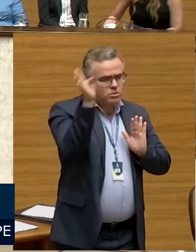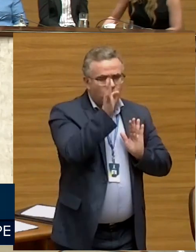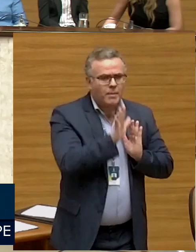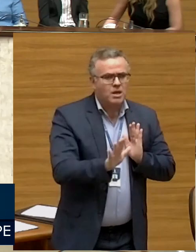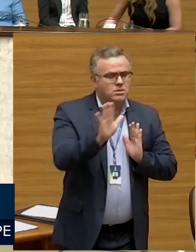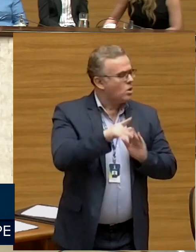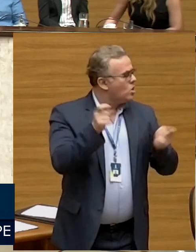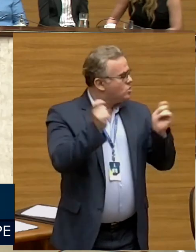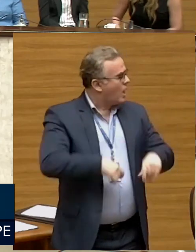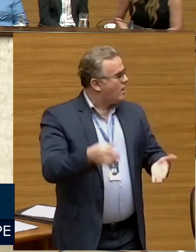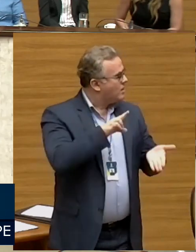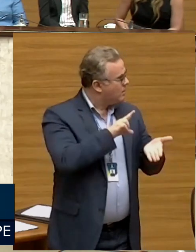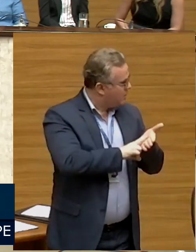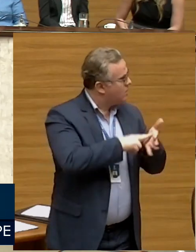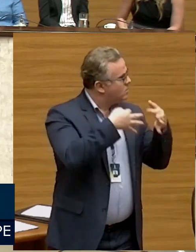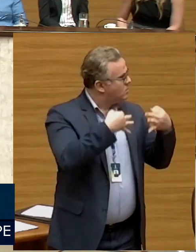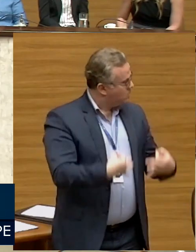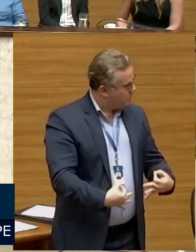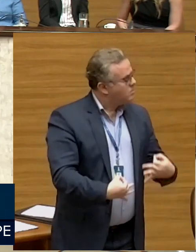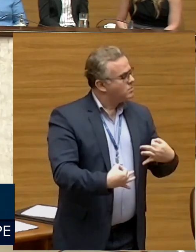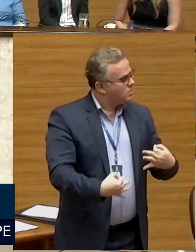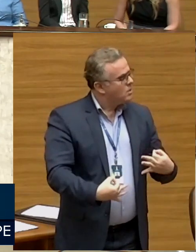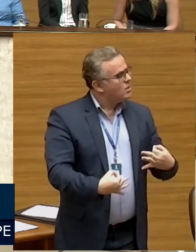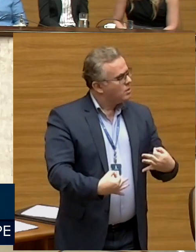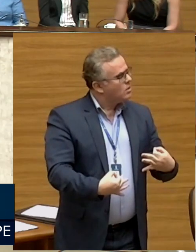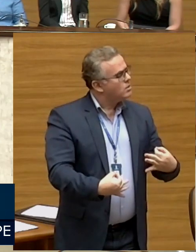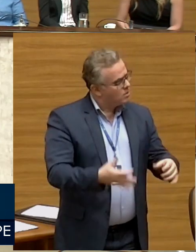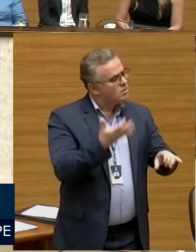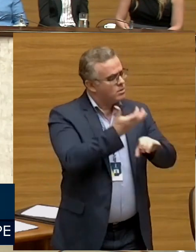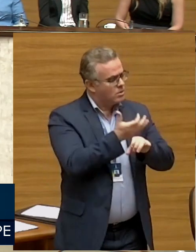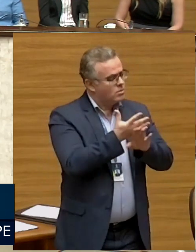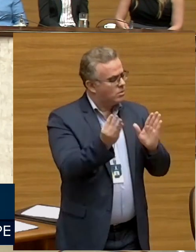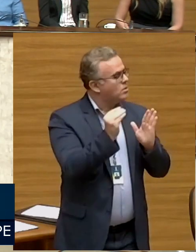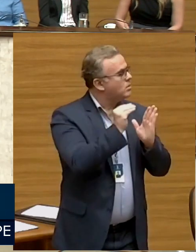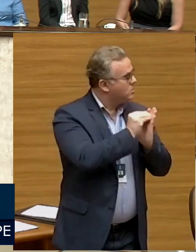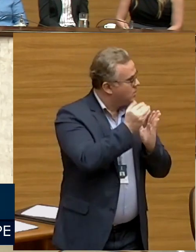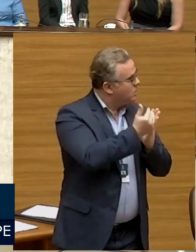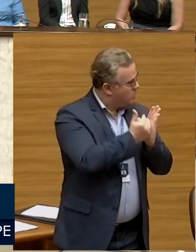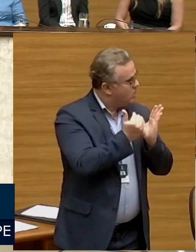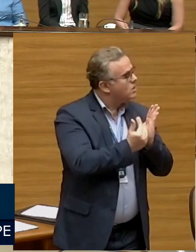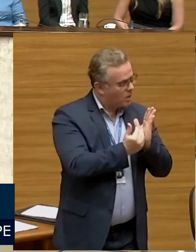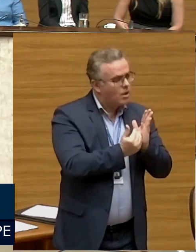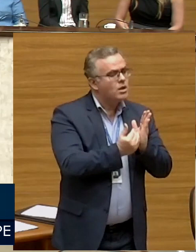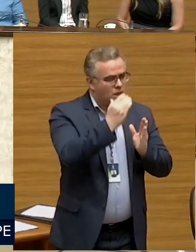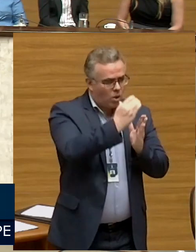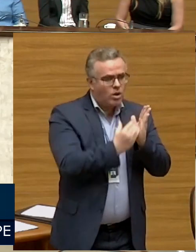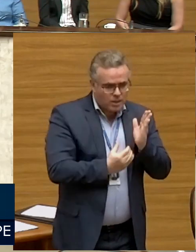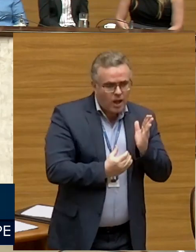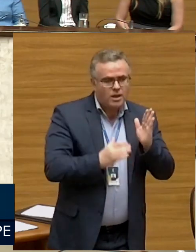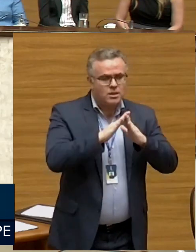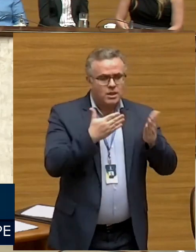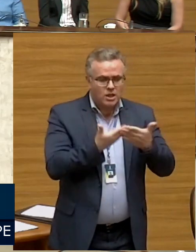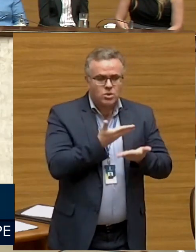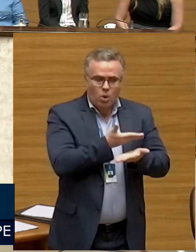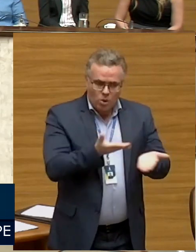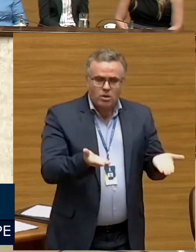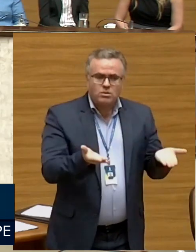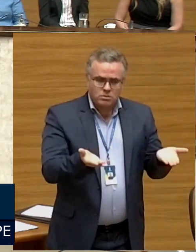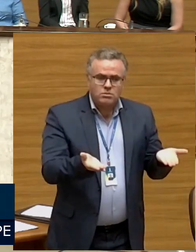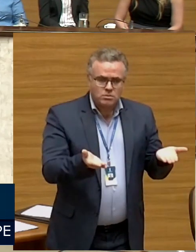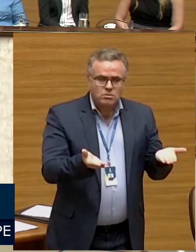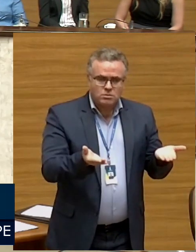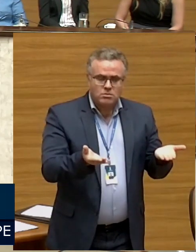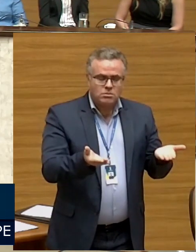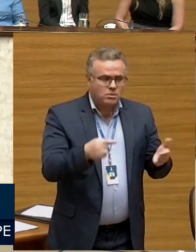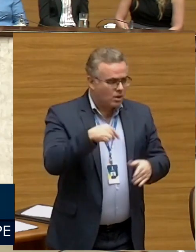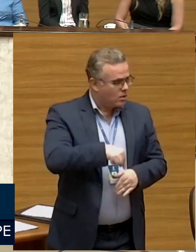já garante, né, as disciplinas, né, de Libras, né, na educação básica, né, do